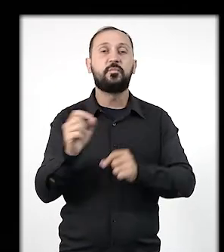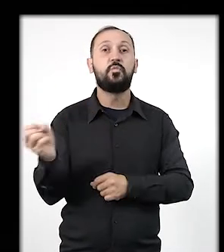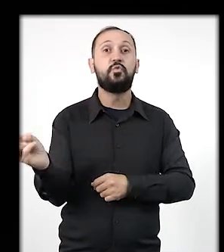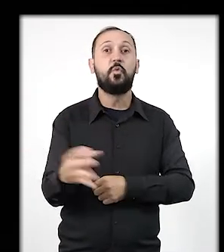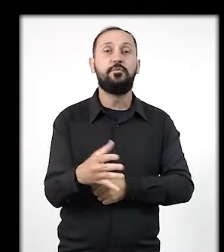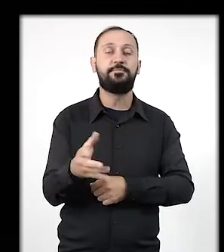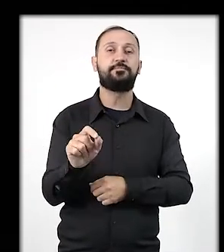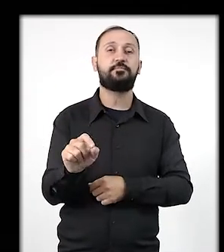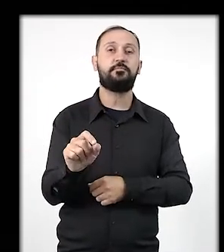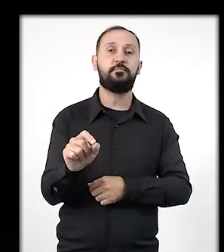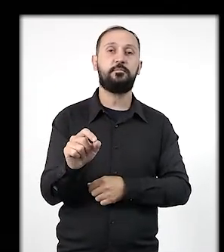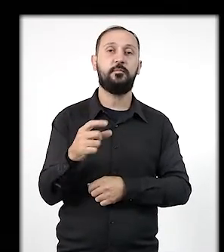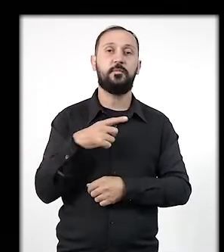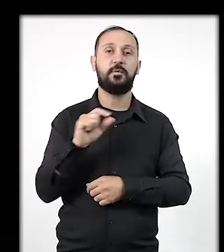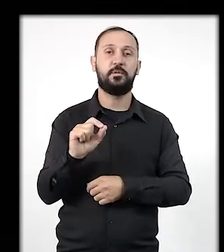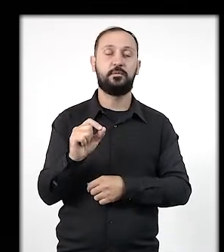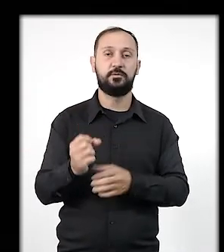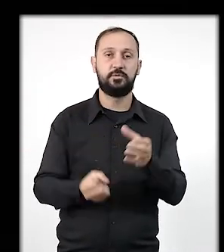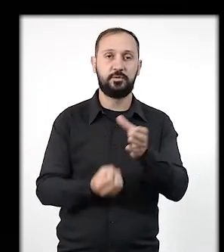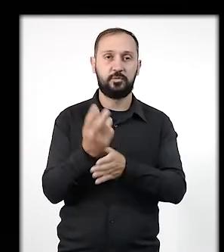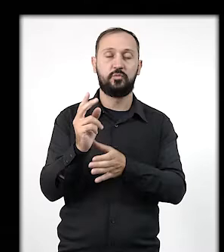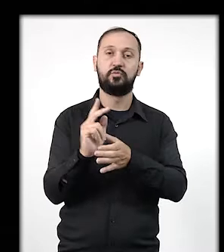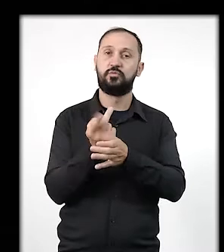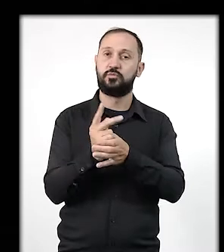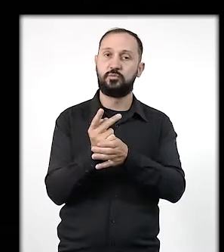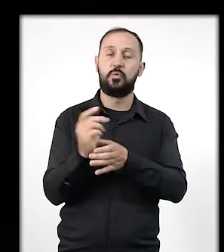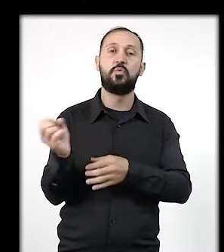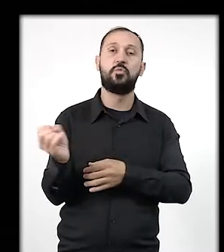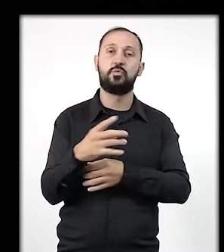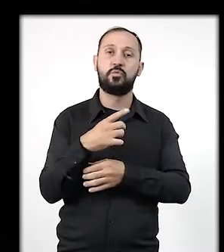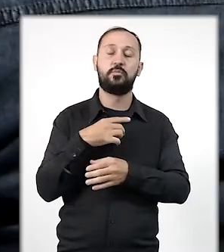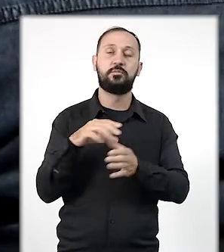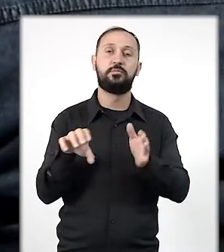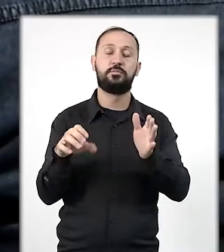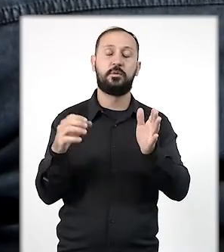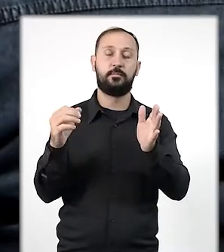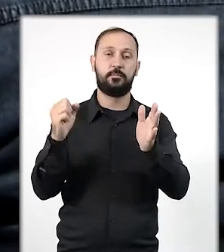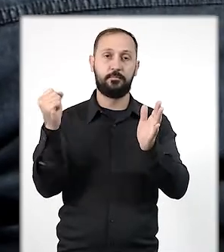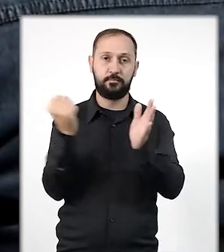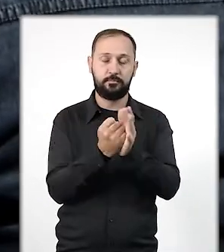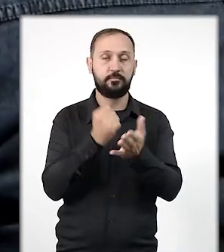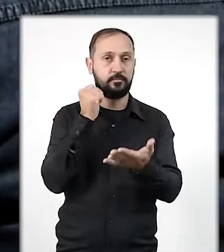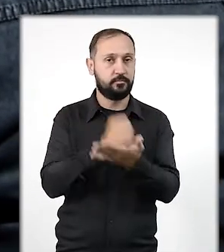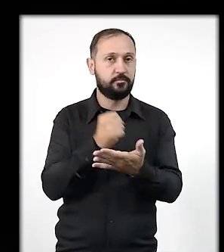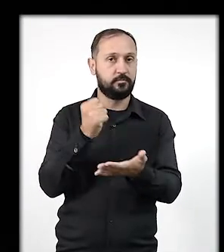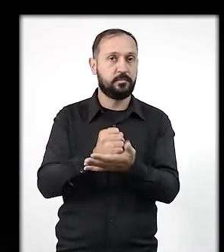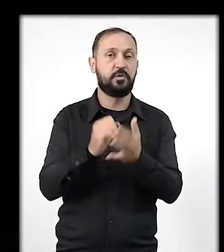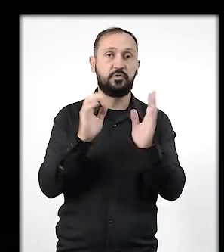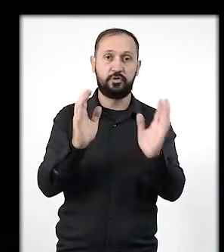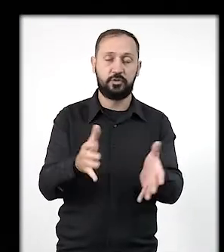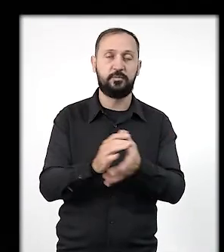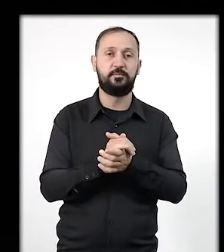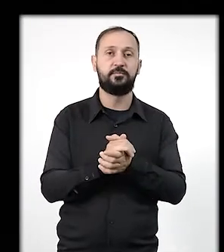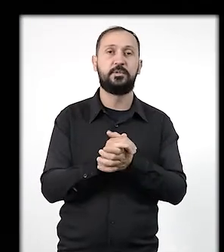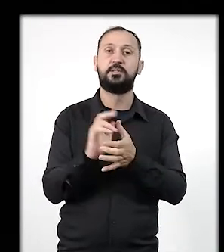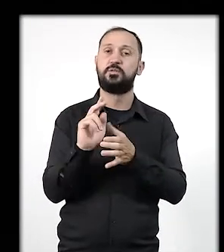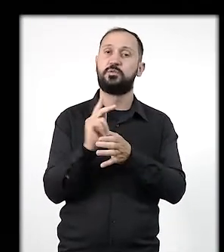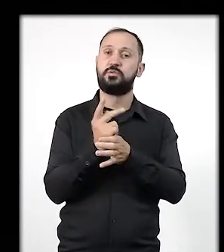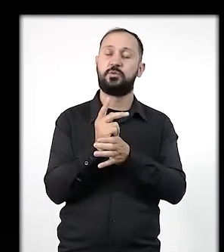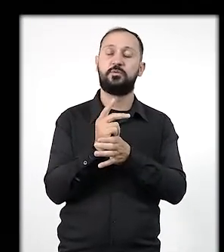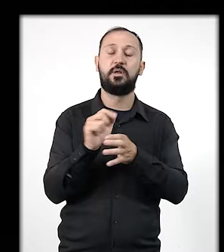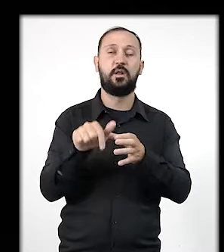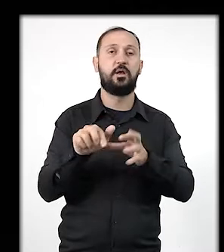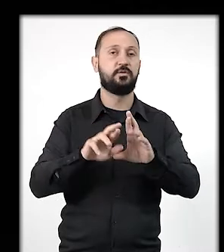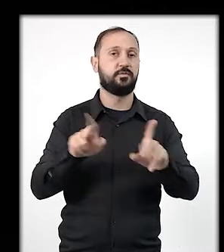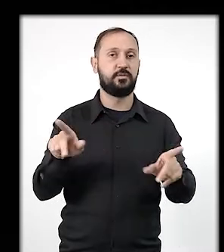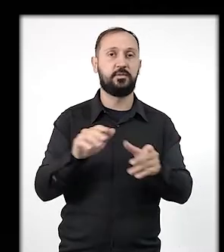inovador, né? Que gerou um software novo, né? Com uma patente já devidamente registrada. Esse software,